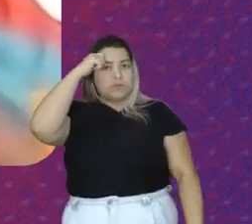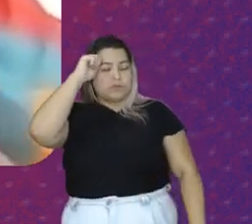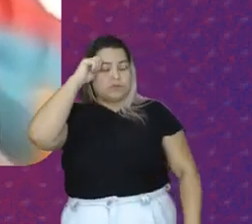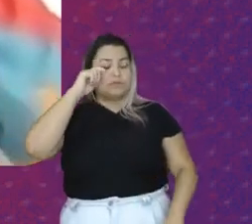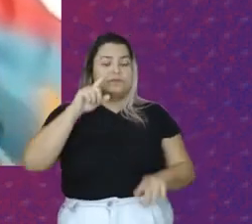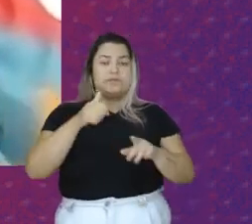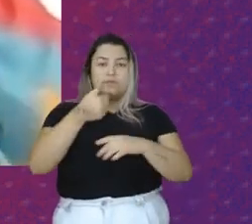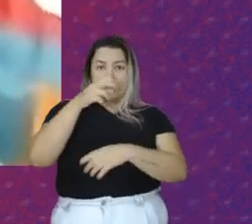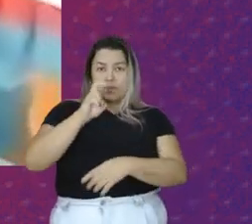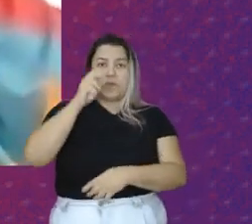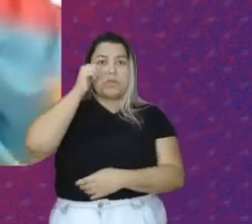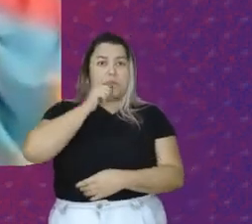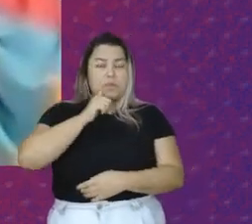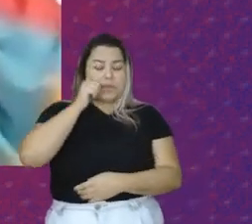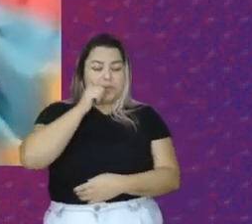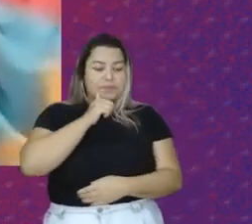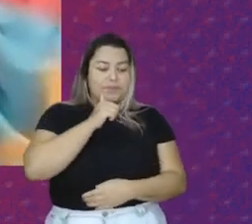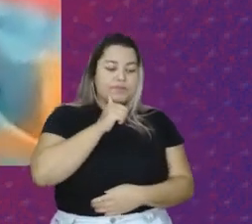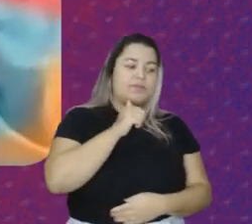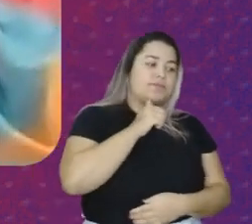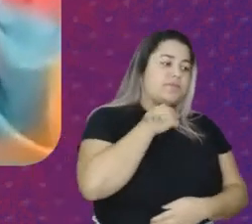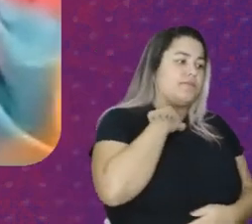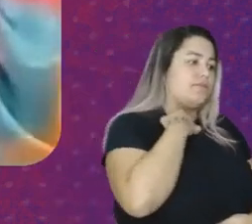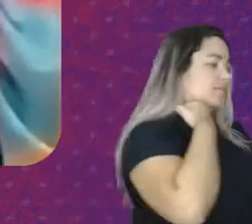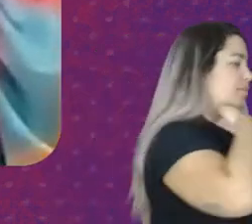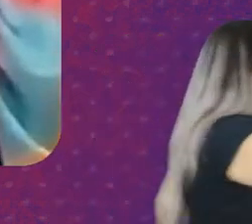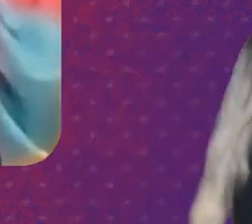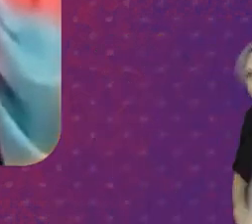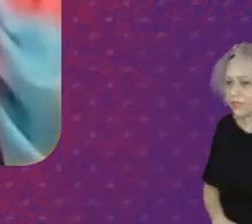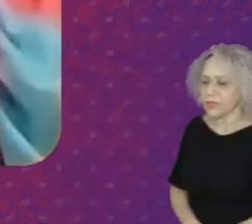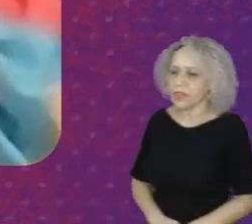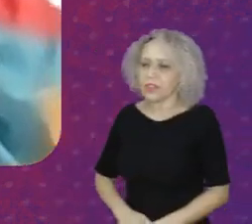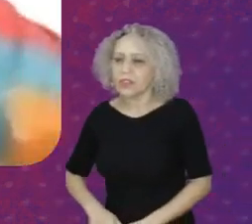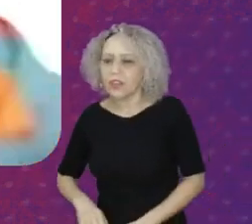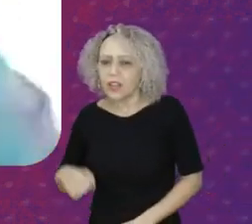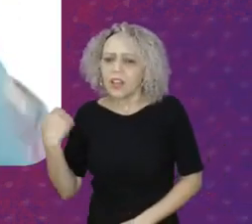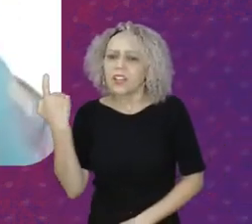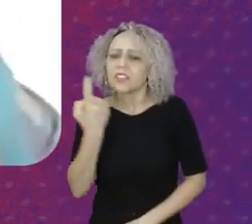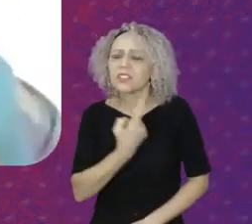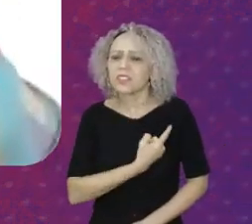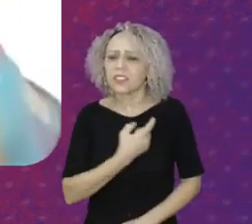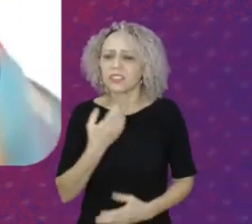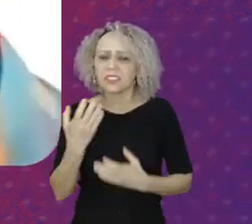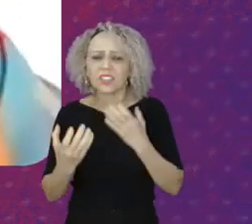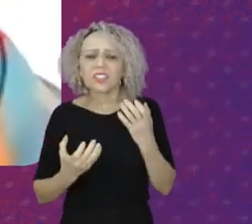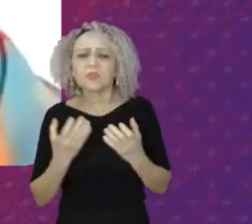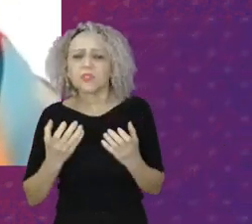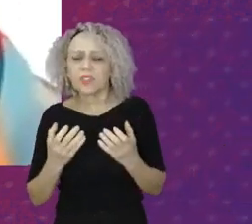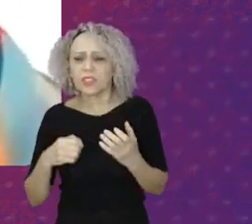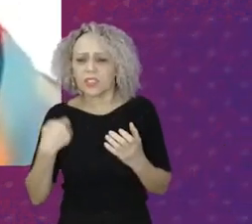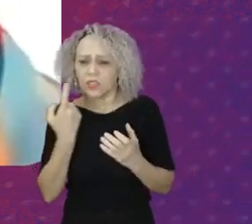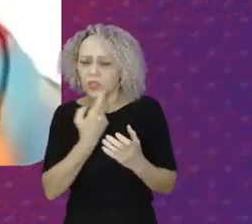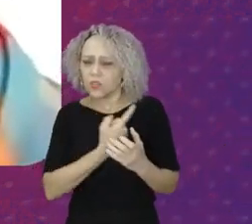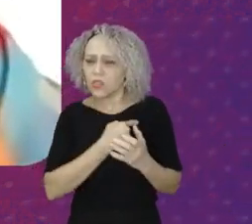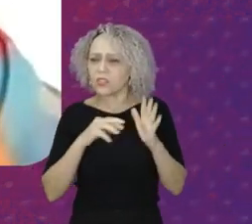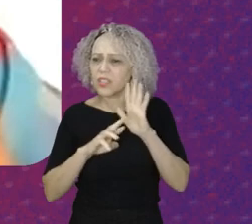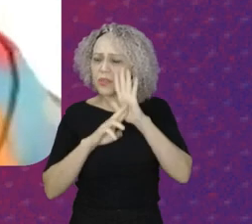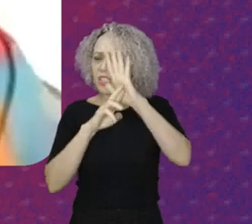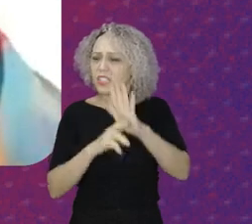50%, as mulheres são mais de 50%, nós só queremos que os nossos representantes tenham cor,